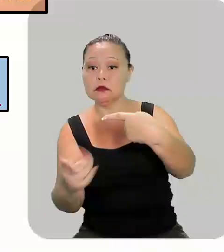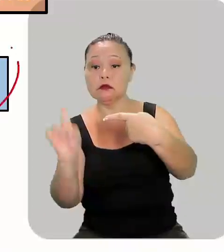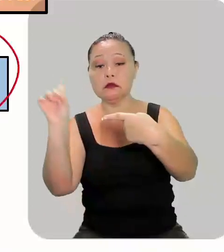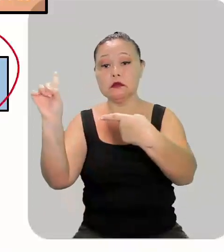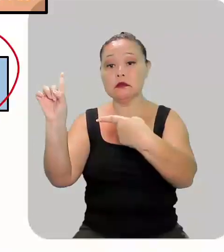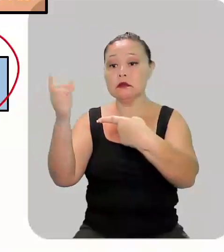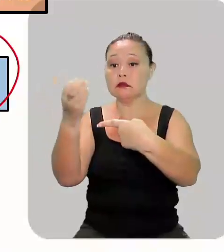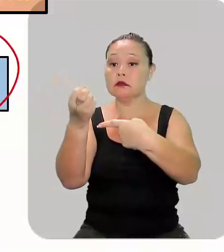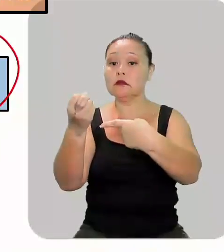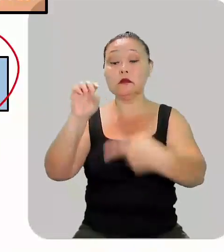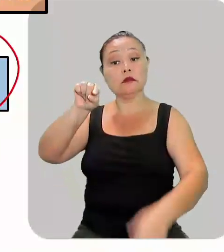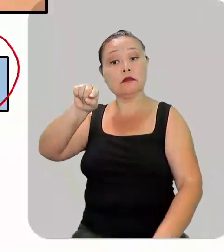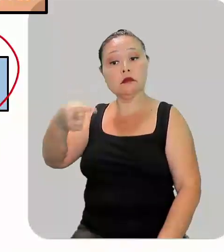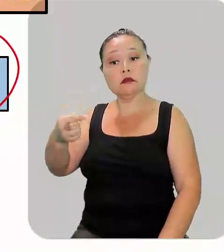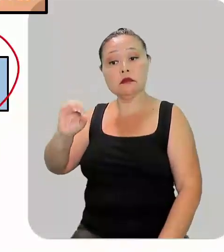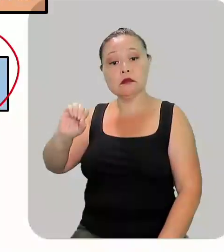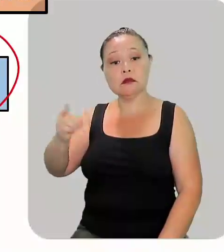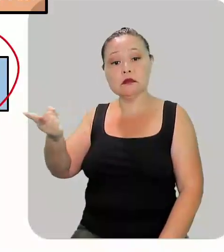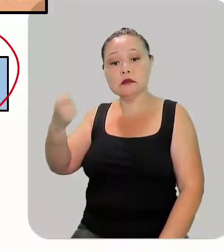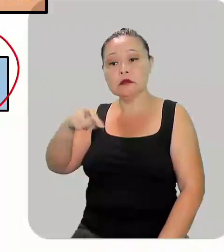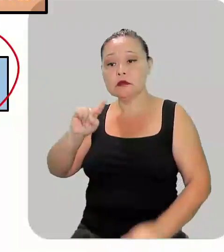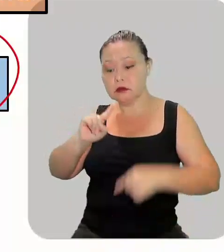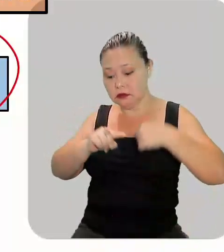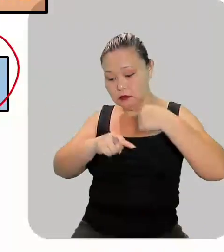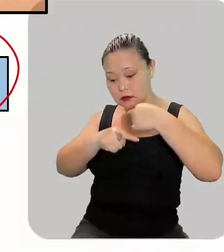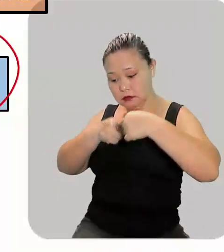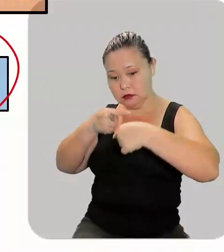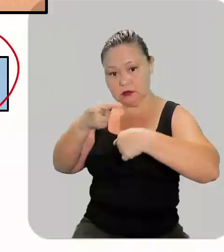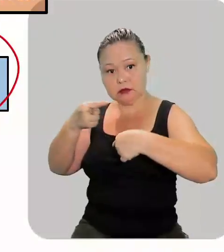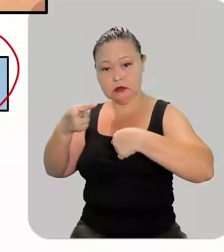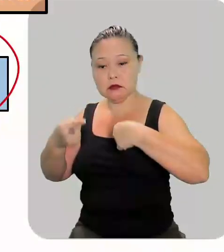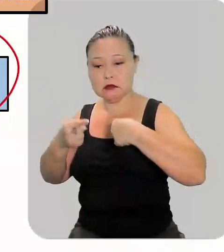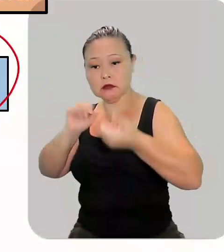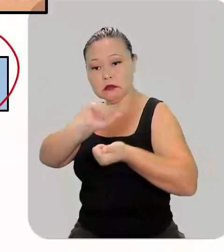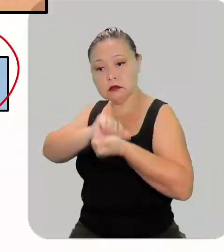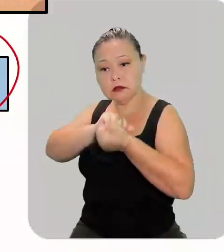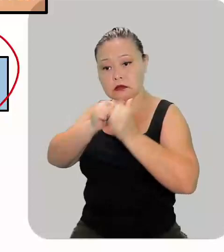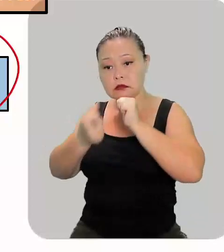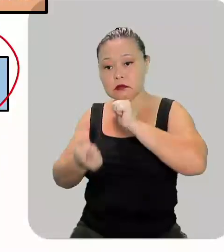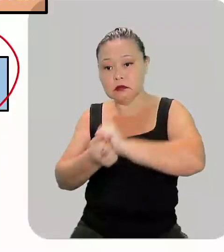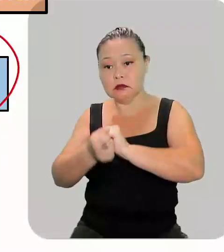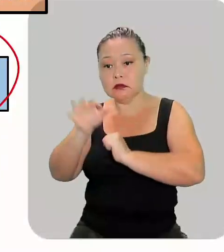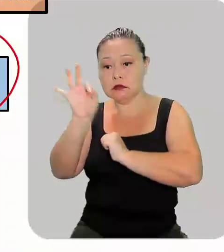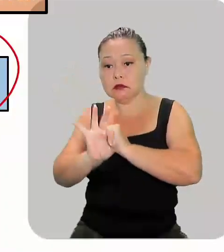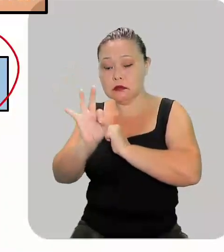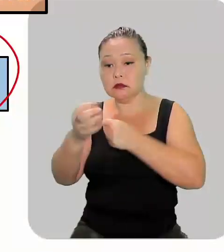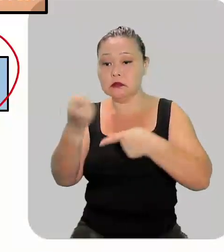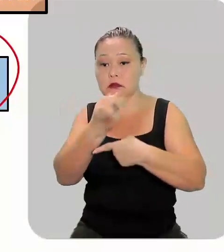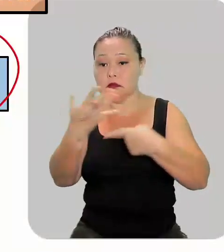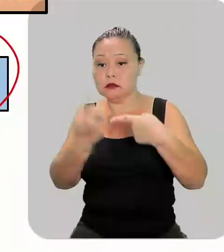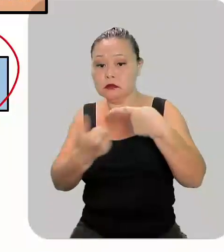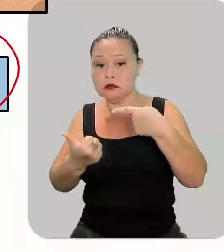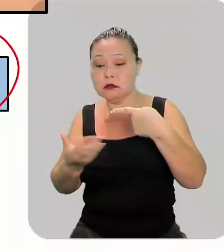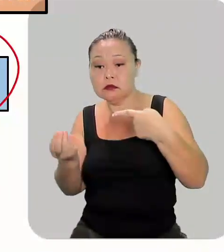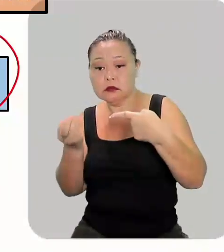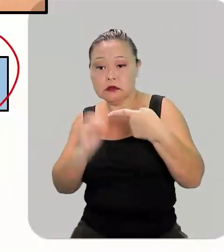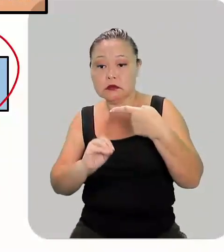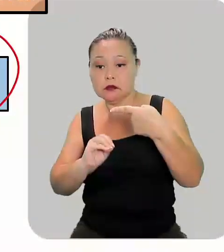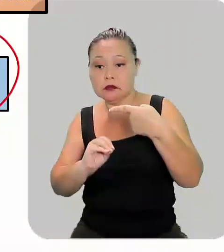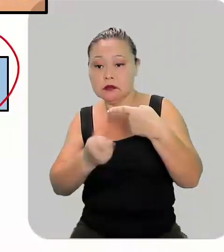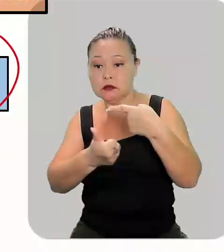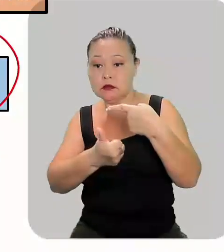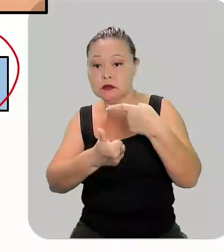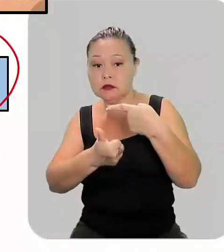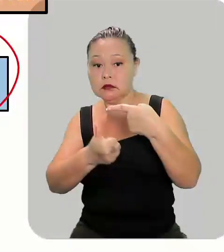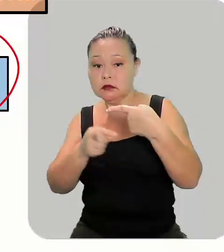forma decimal. E lá embaixo o processo, olha lá, para converter da simbólica para a fração, é só você tirar